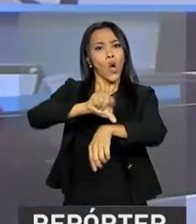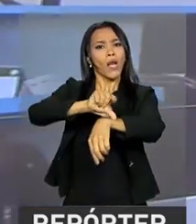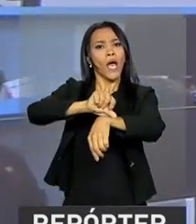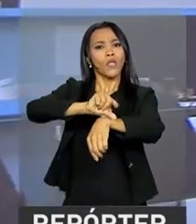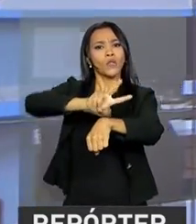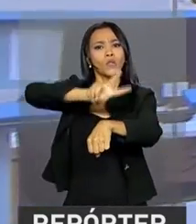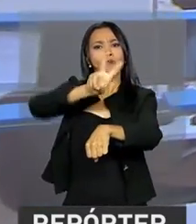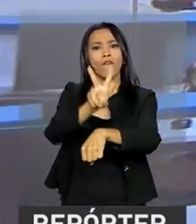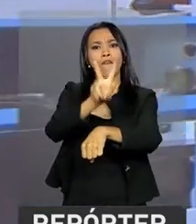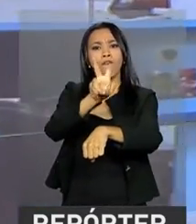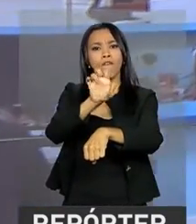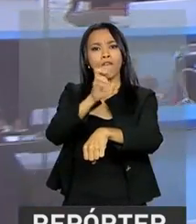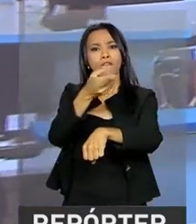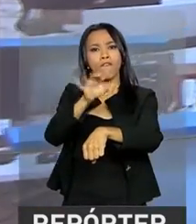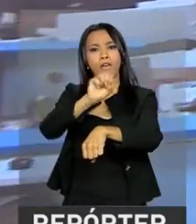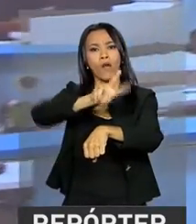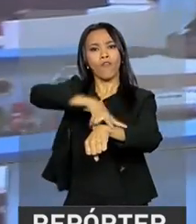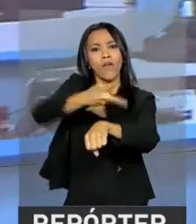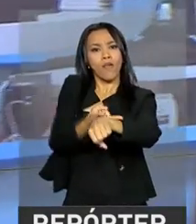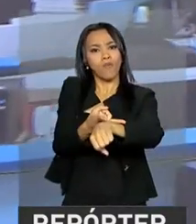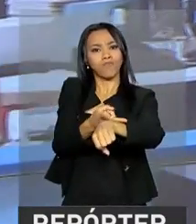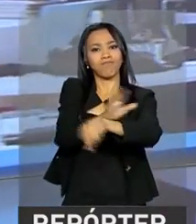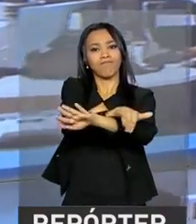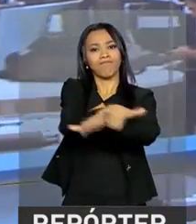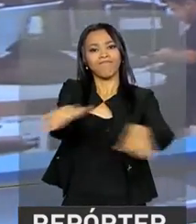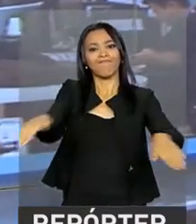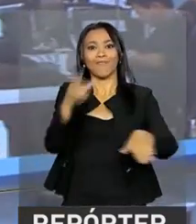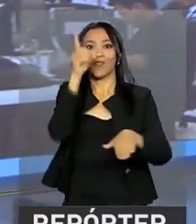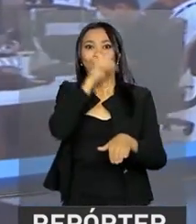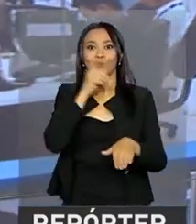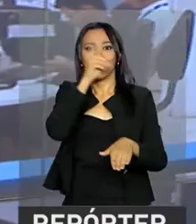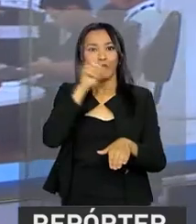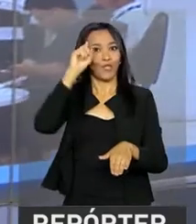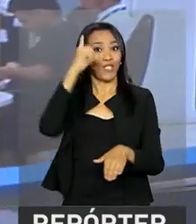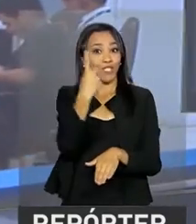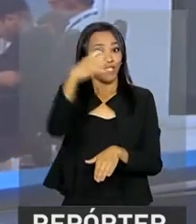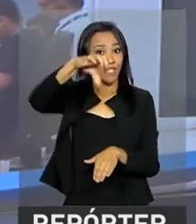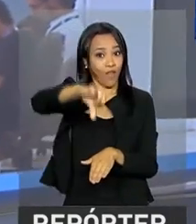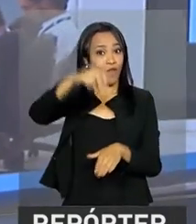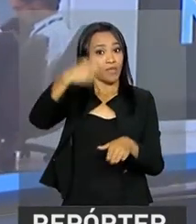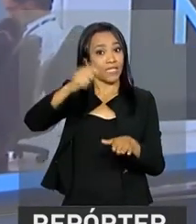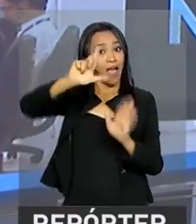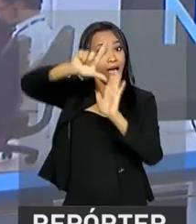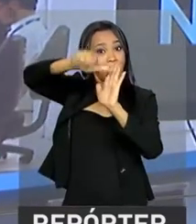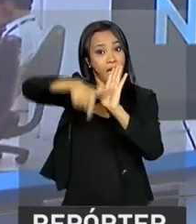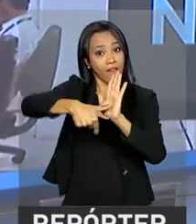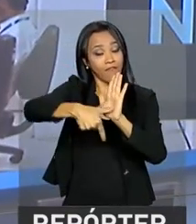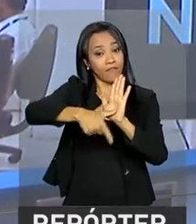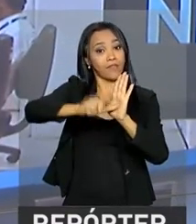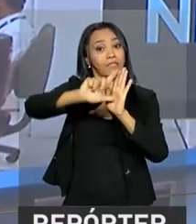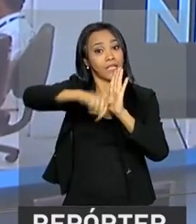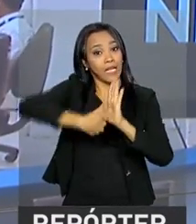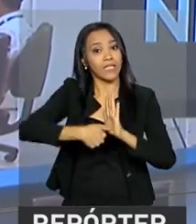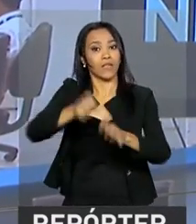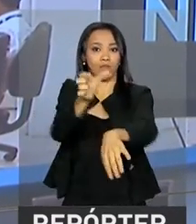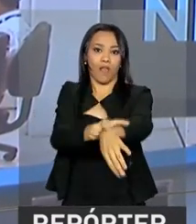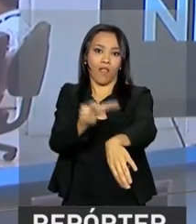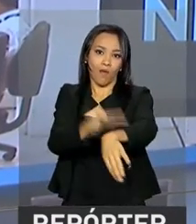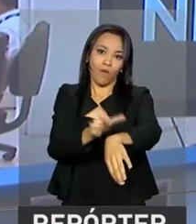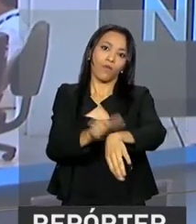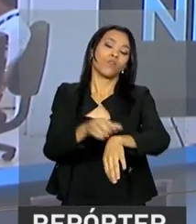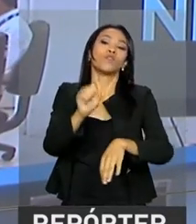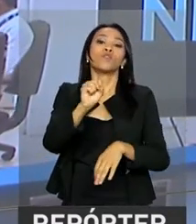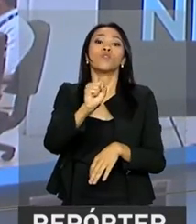no próximo domingo dia 19 quando os relógios devem ser atrasados em uma hora nas regiões sul sudeste e centro oeste